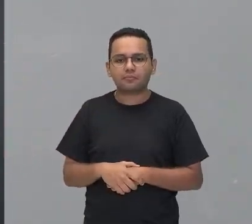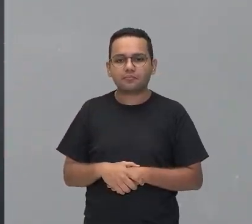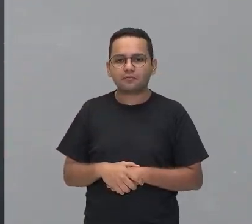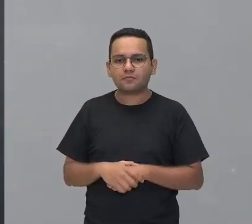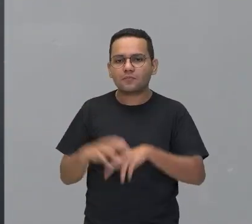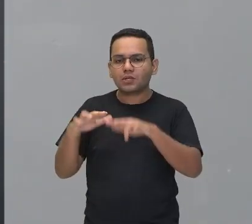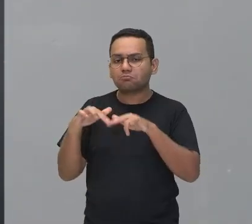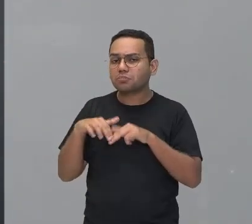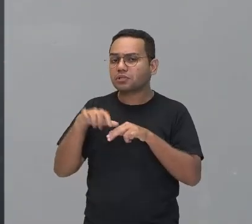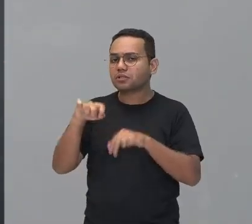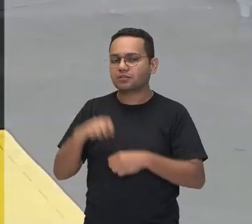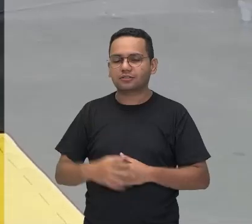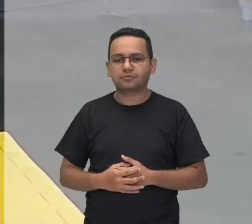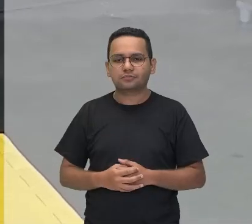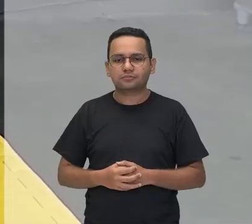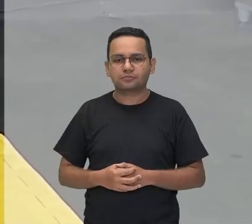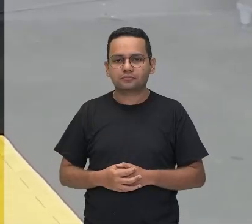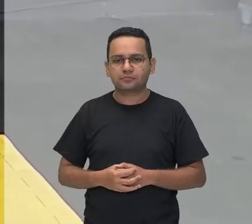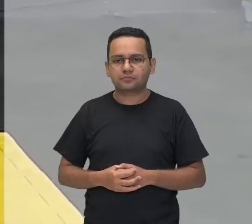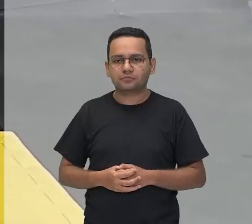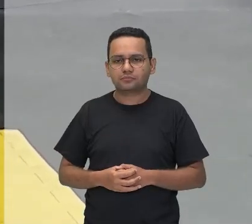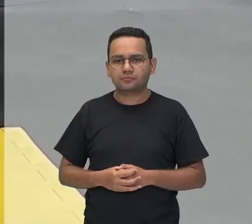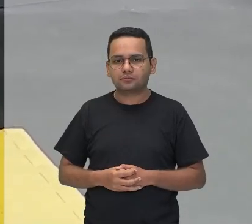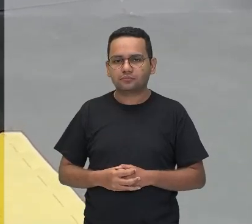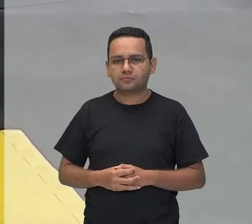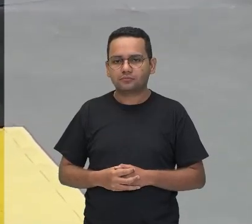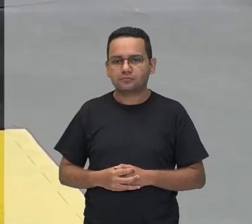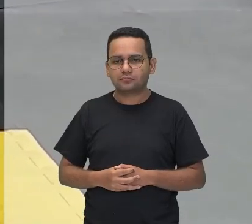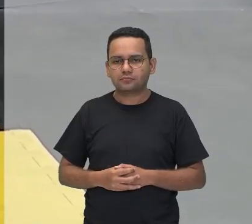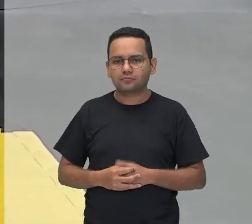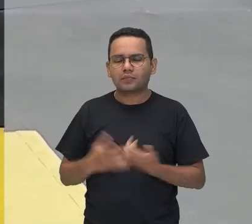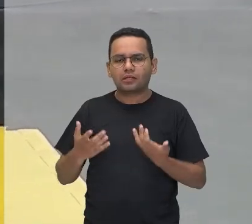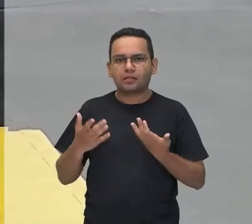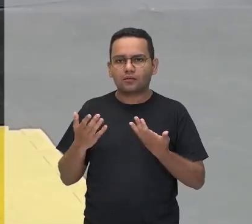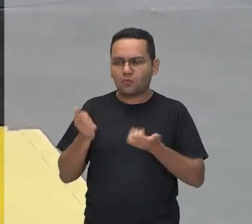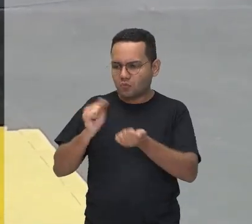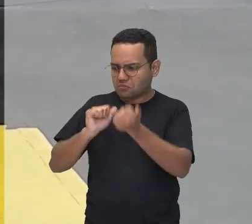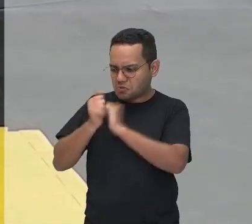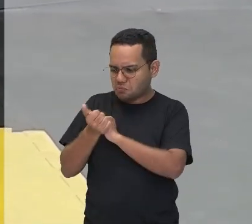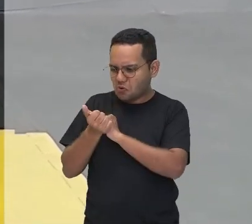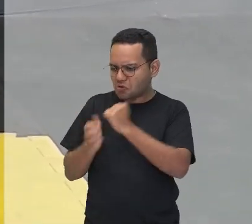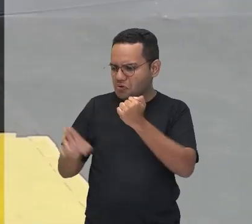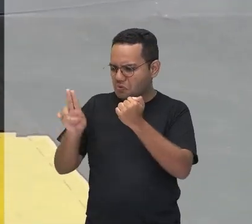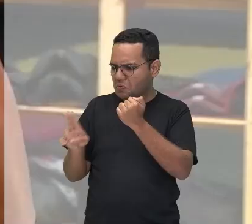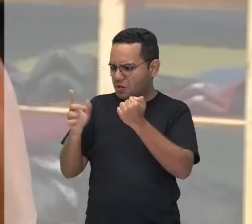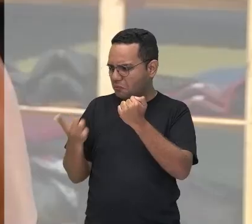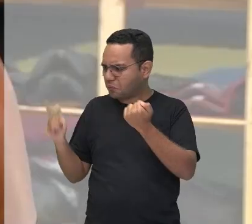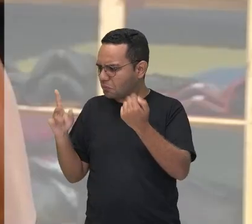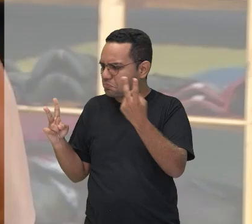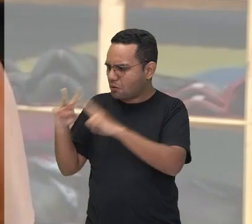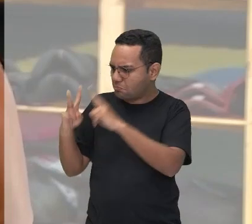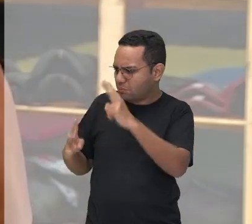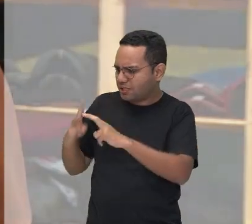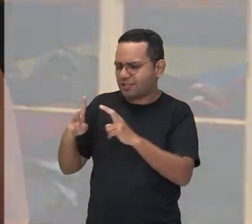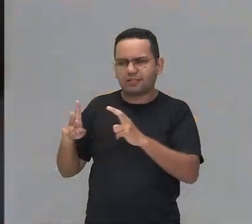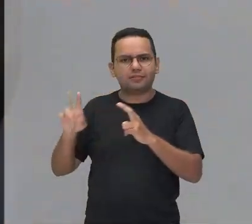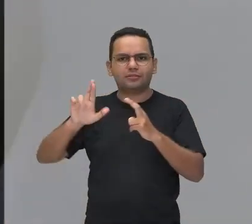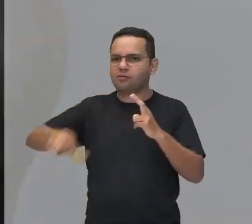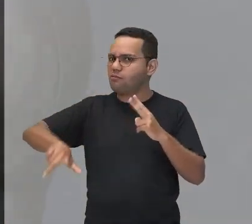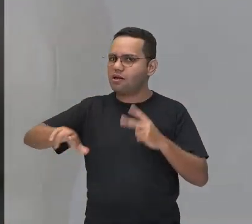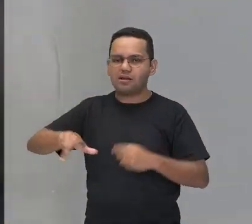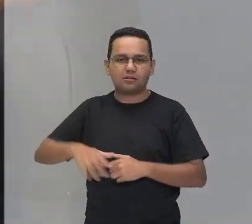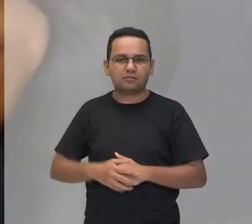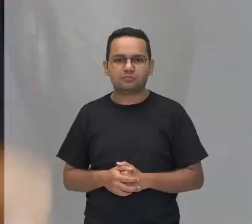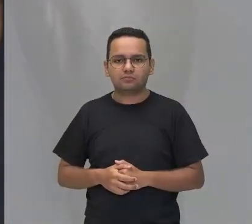é uma ferramenta para você utilizar lá fora com agressividade para prejudicar alguém, né? O esporte é